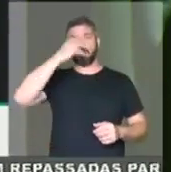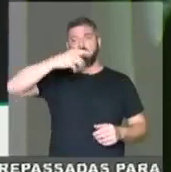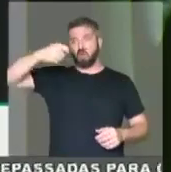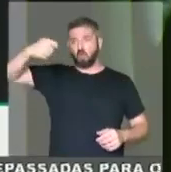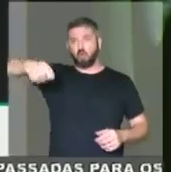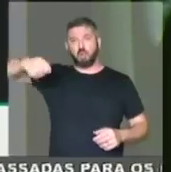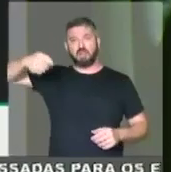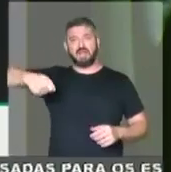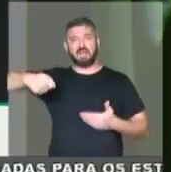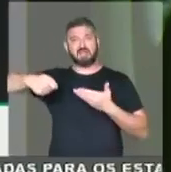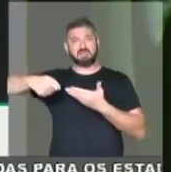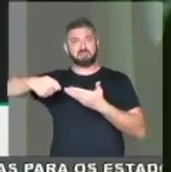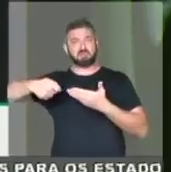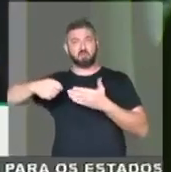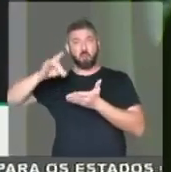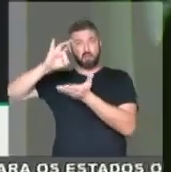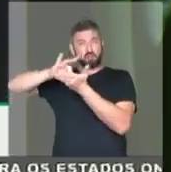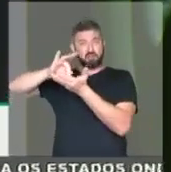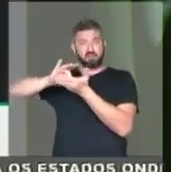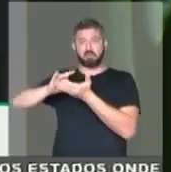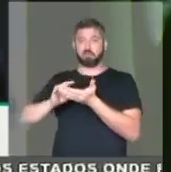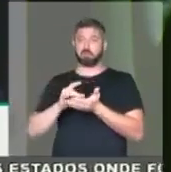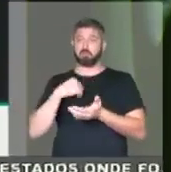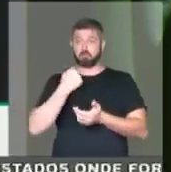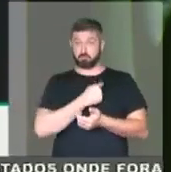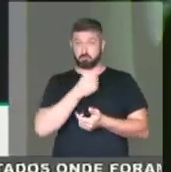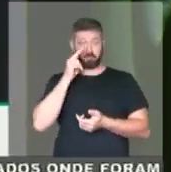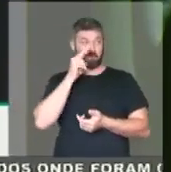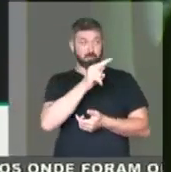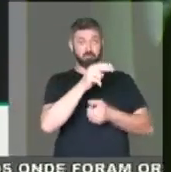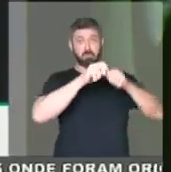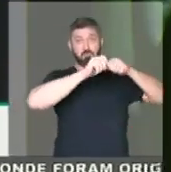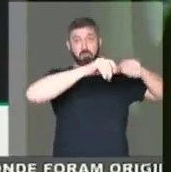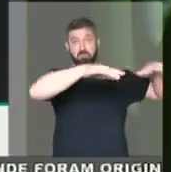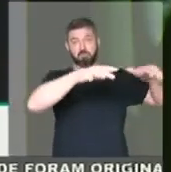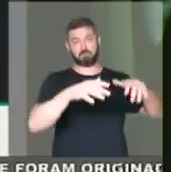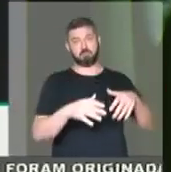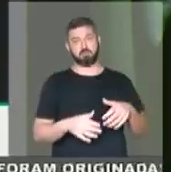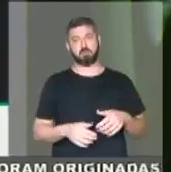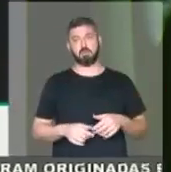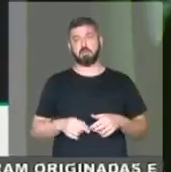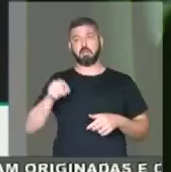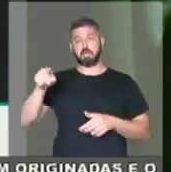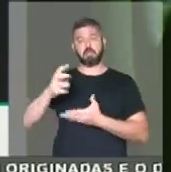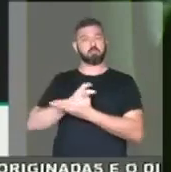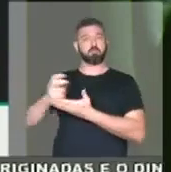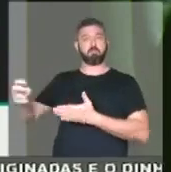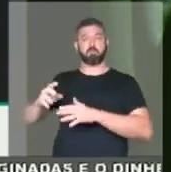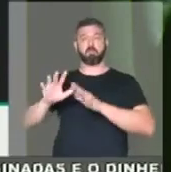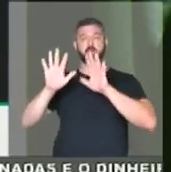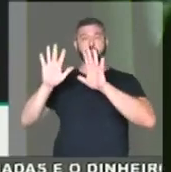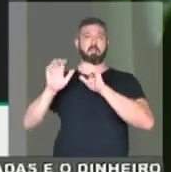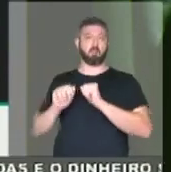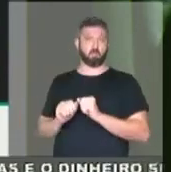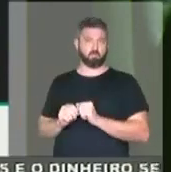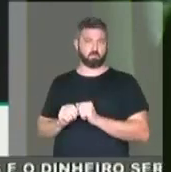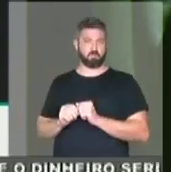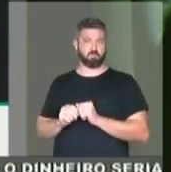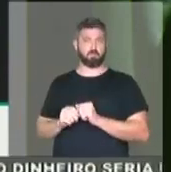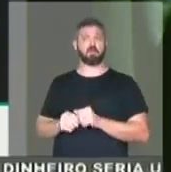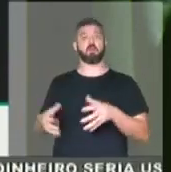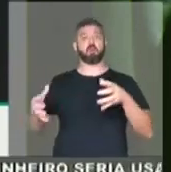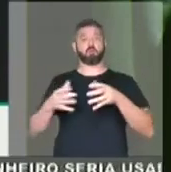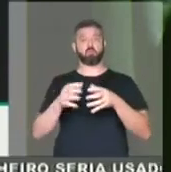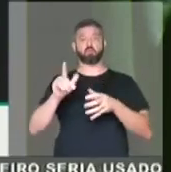no projeto original, que é um autoritarismo que a gente está vendo espalhado por aí. Este autoritarismo foi derrotado. Foi derrotado num grupo